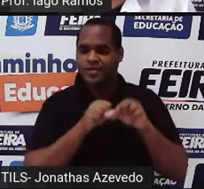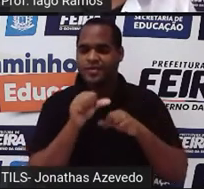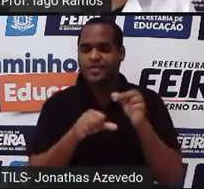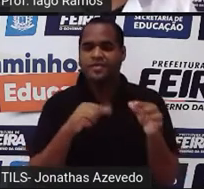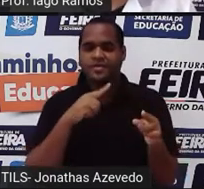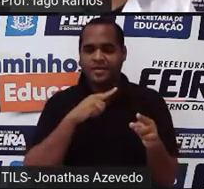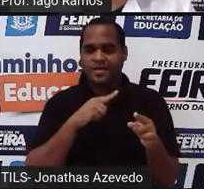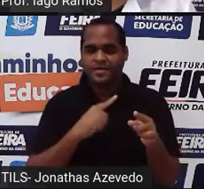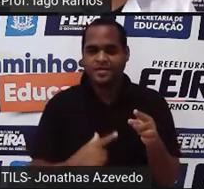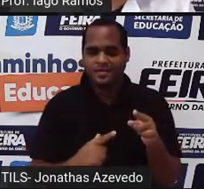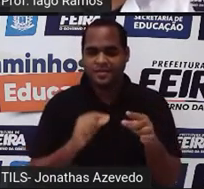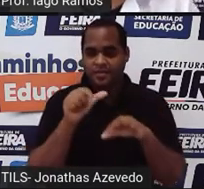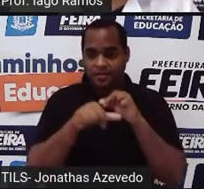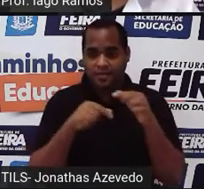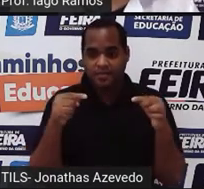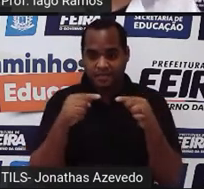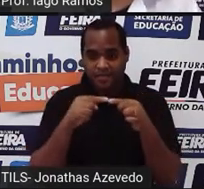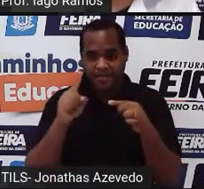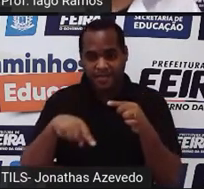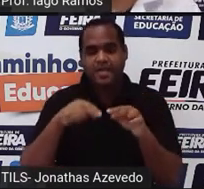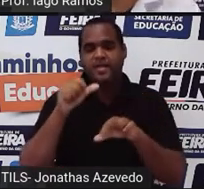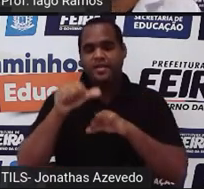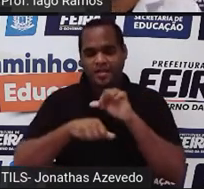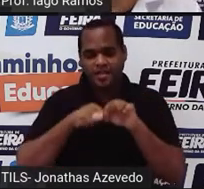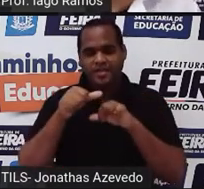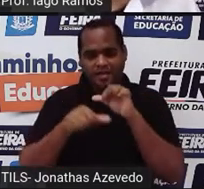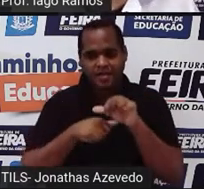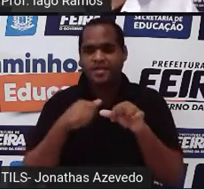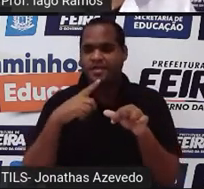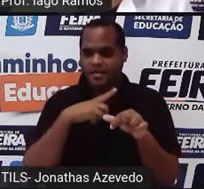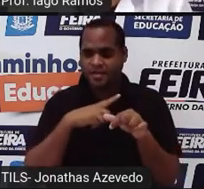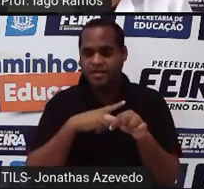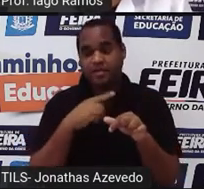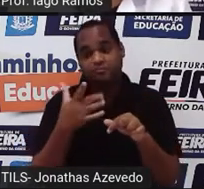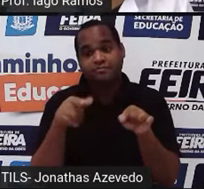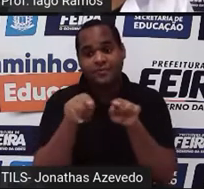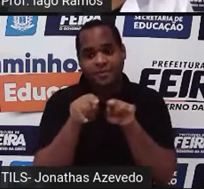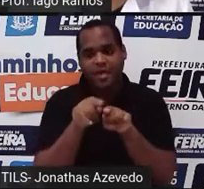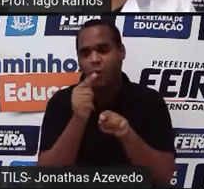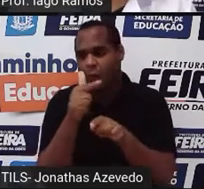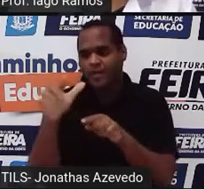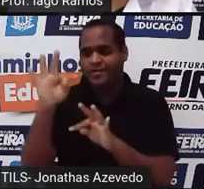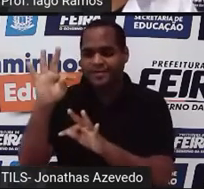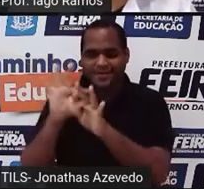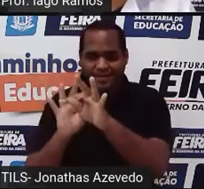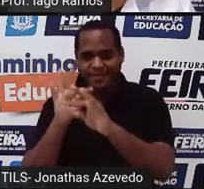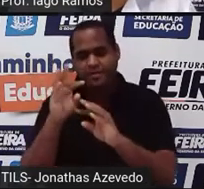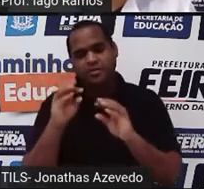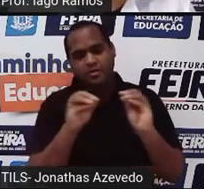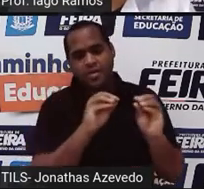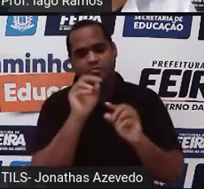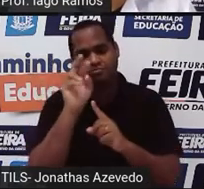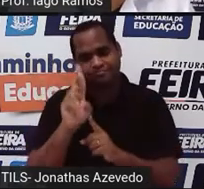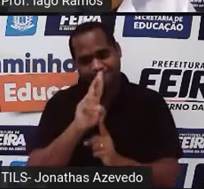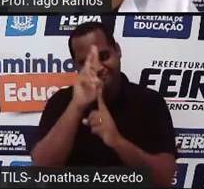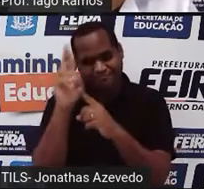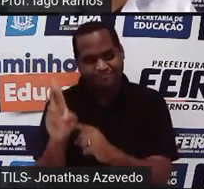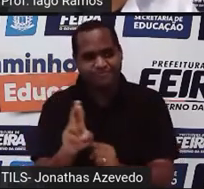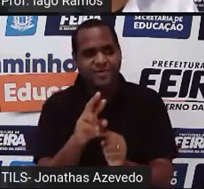a transformação chamada de translação e a transformação chamada de rotação, tá